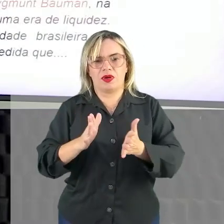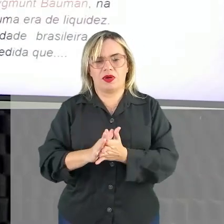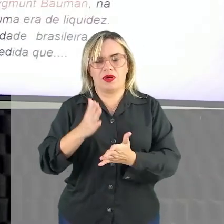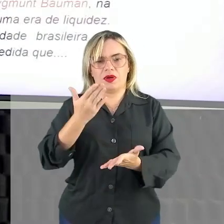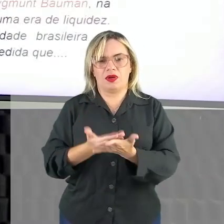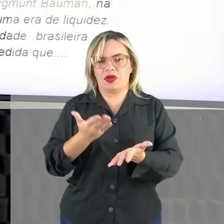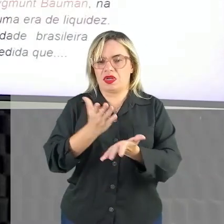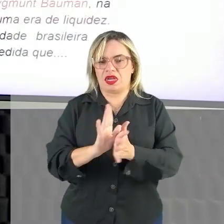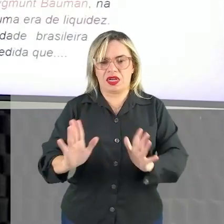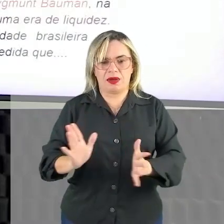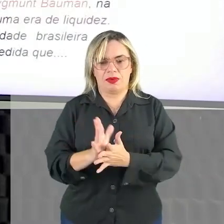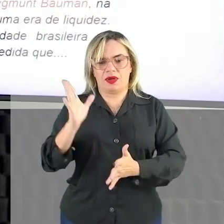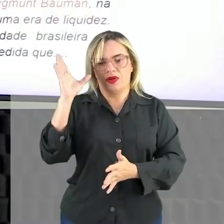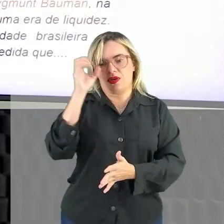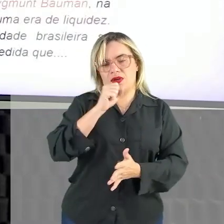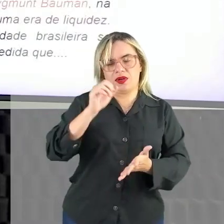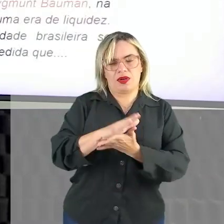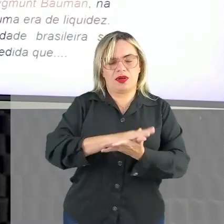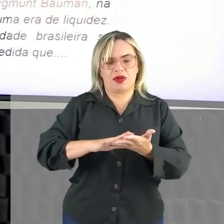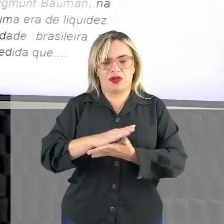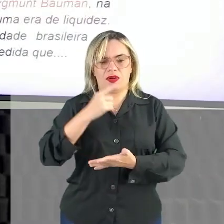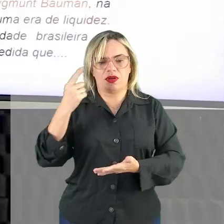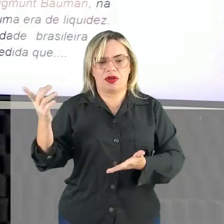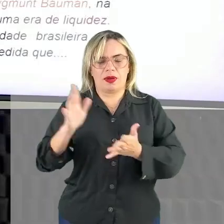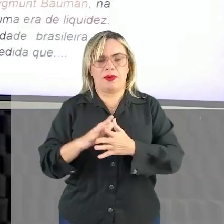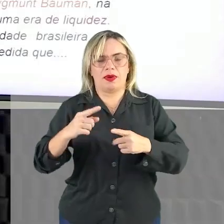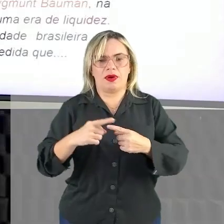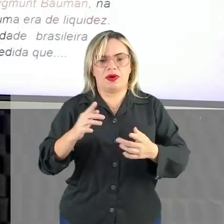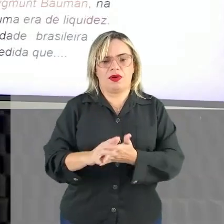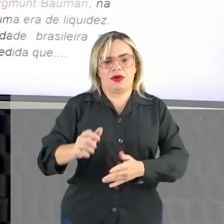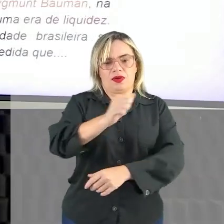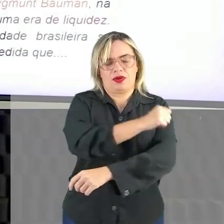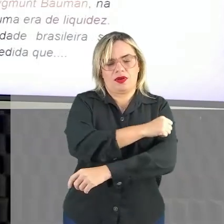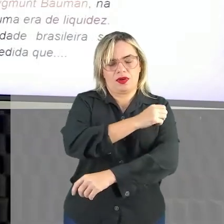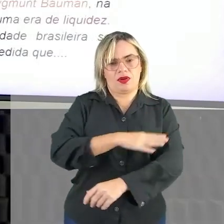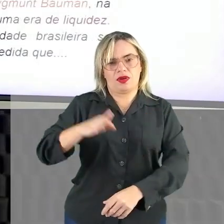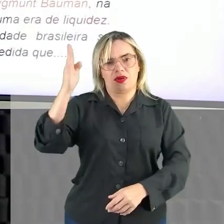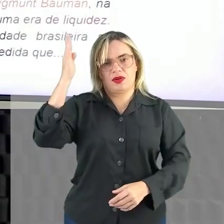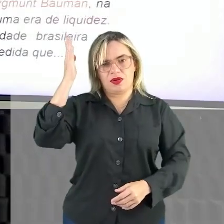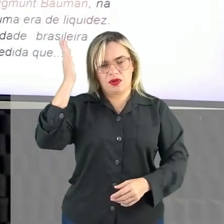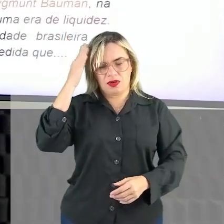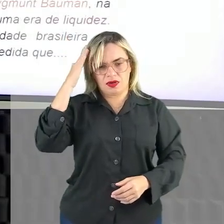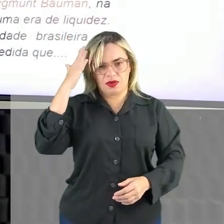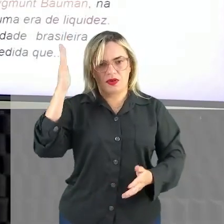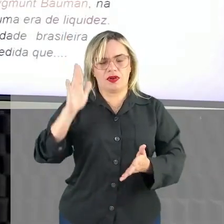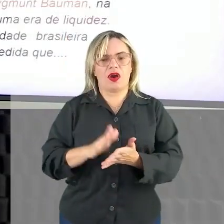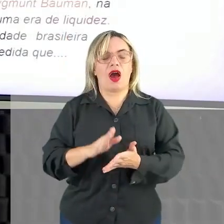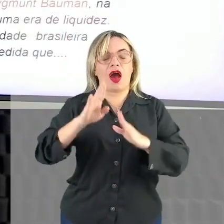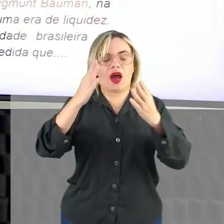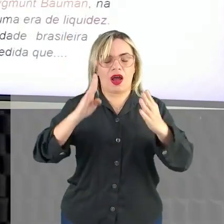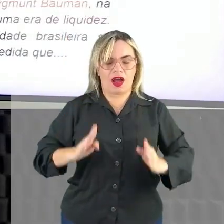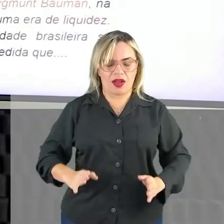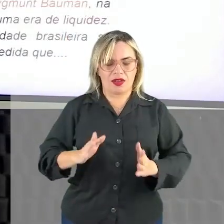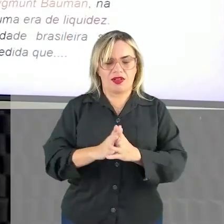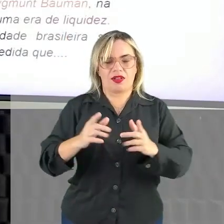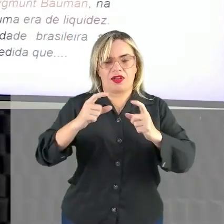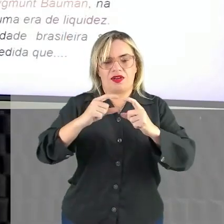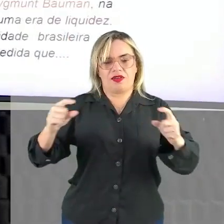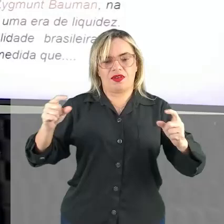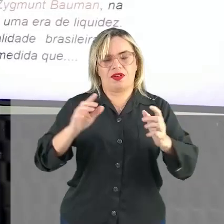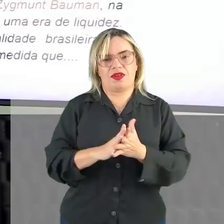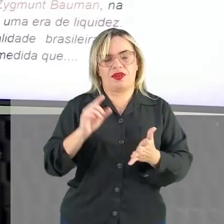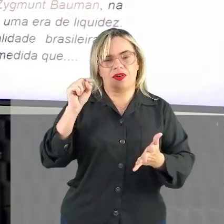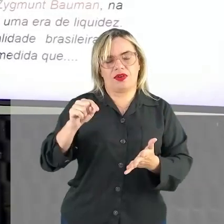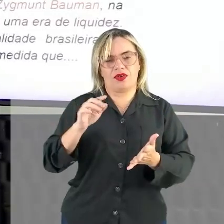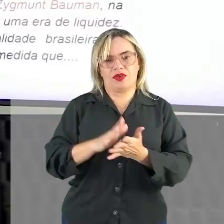para durar. Mas o que foi que o aluno fez? O aluno fez a interpretação. E isso é excelente, porque você não